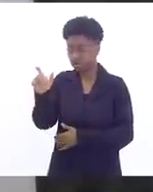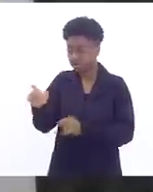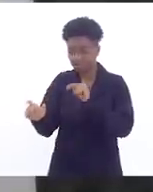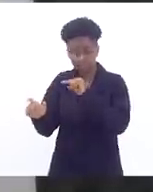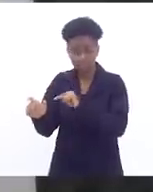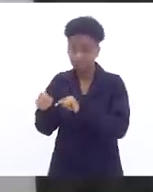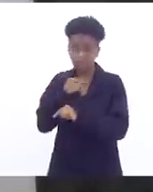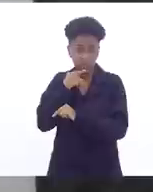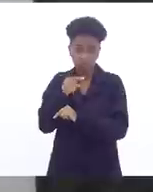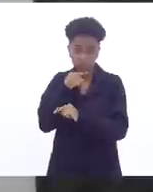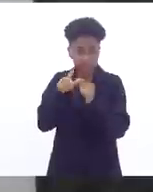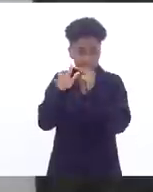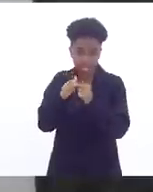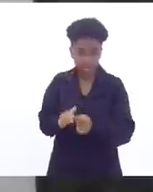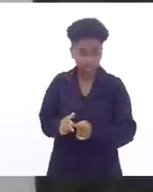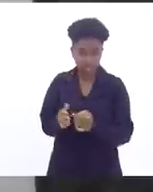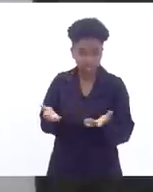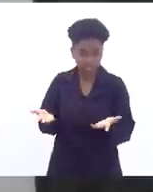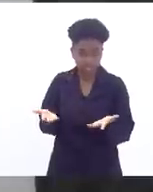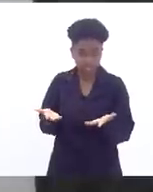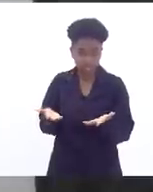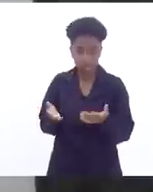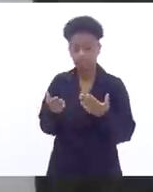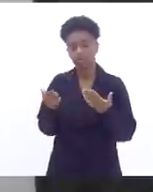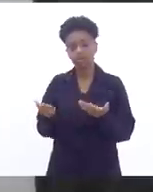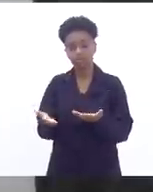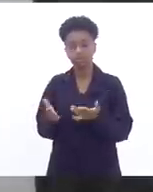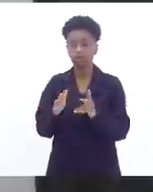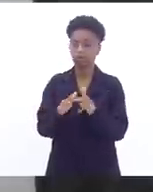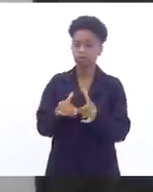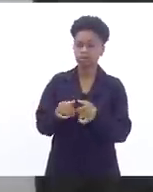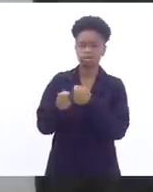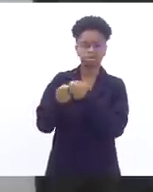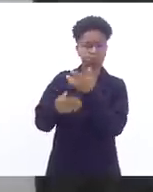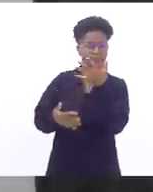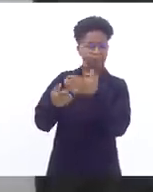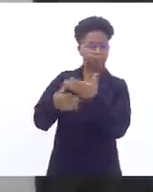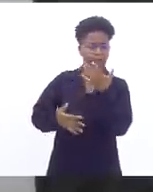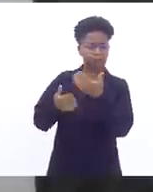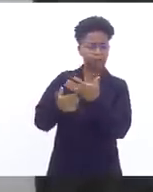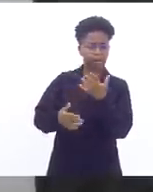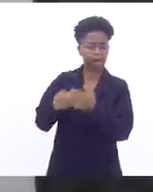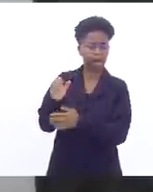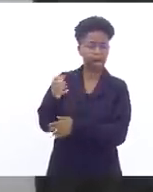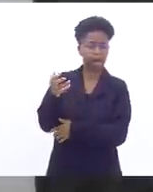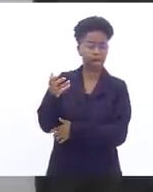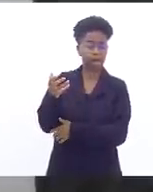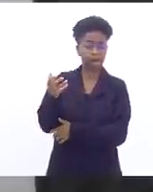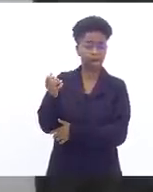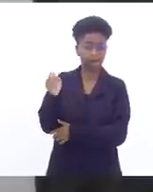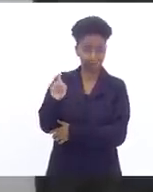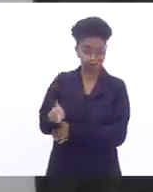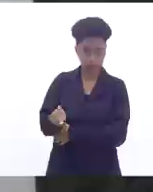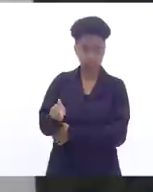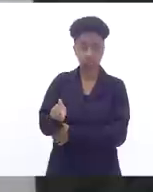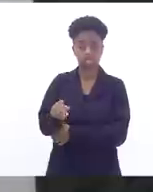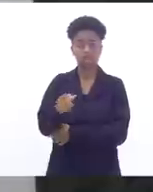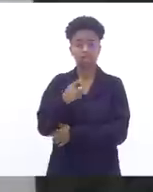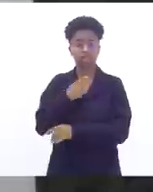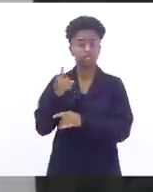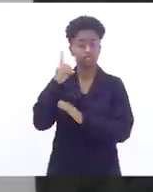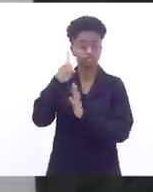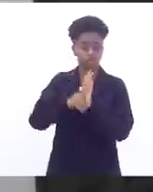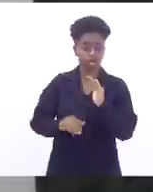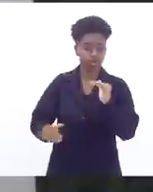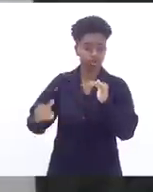tá conseguindo atualização devido ao grande número de benefício daí a gente perguntar a quantidade com direito a paridade